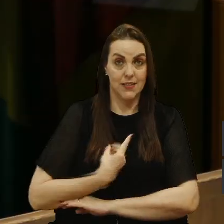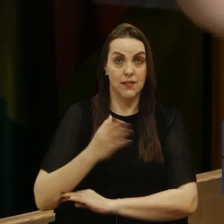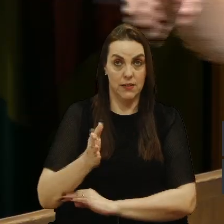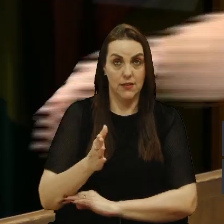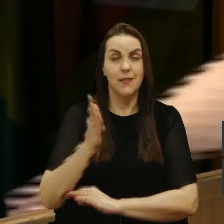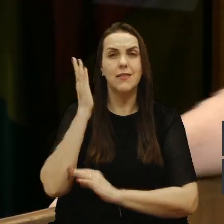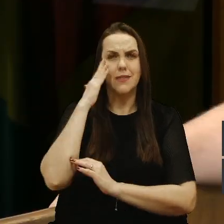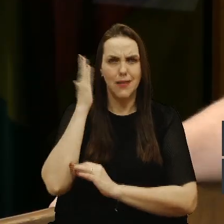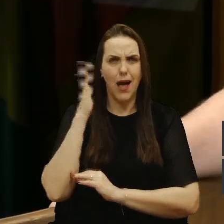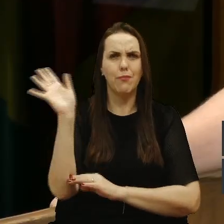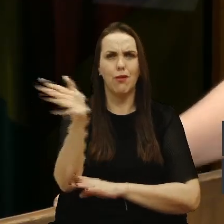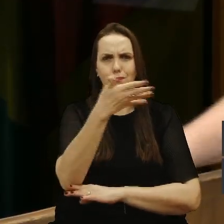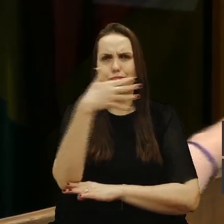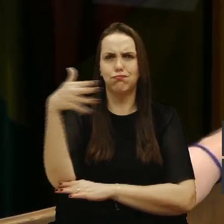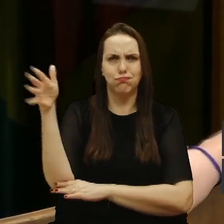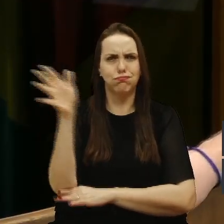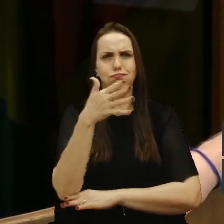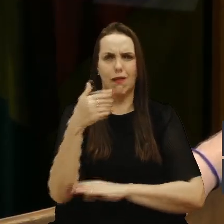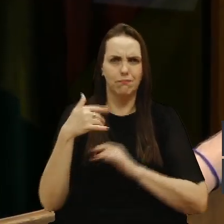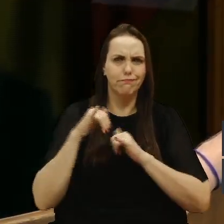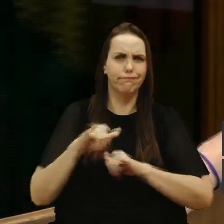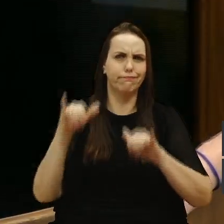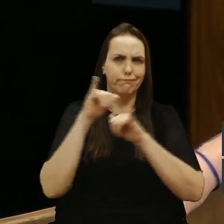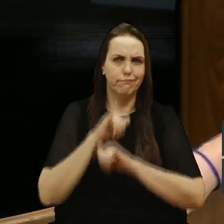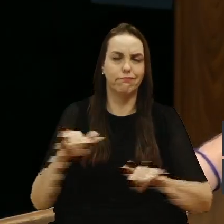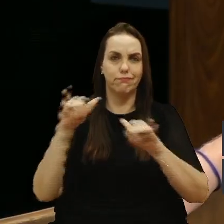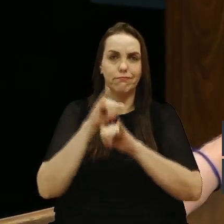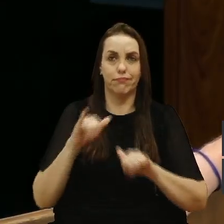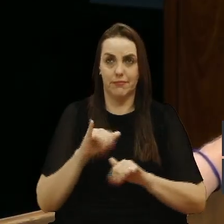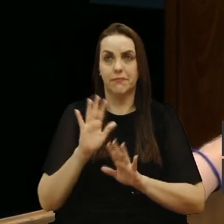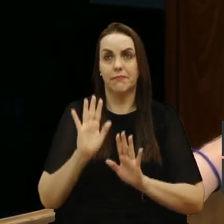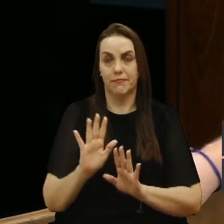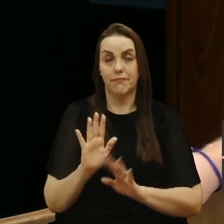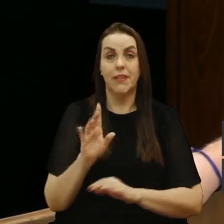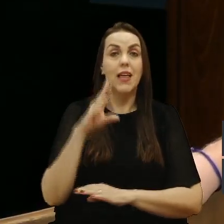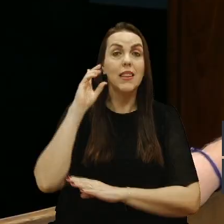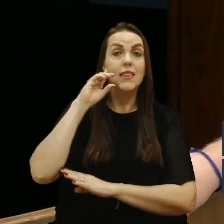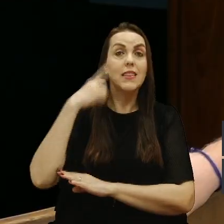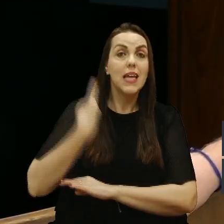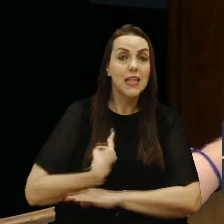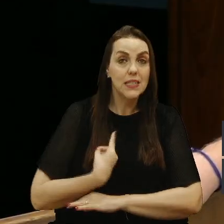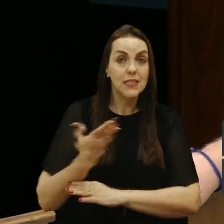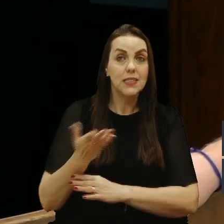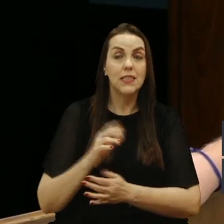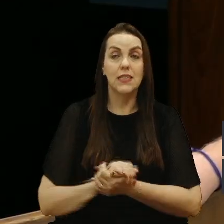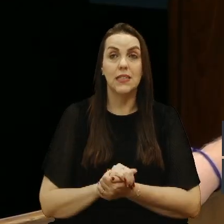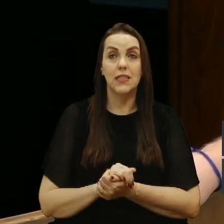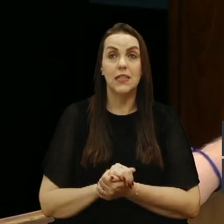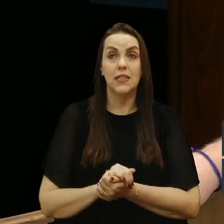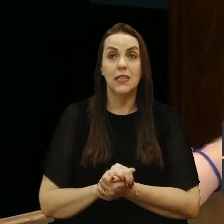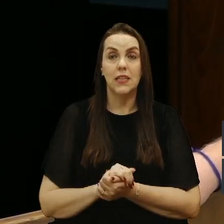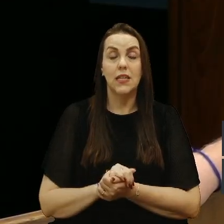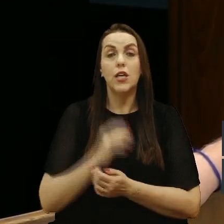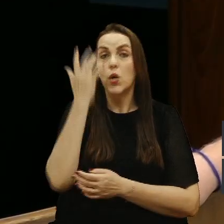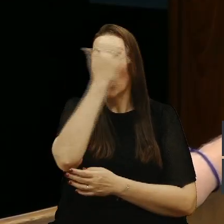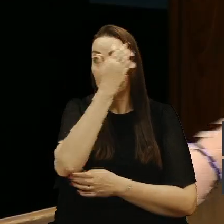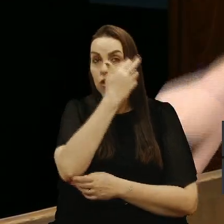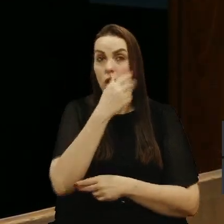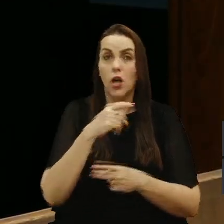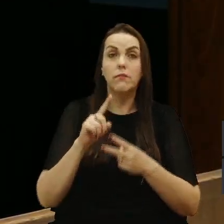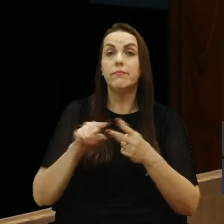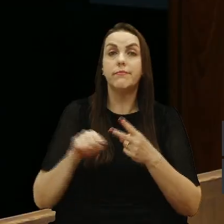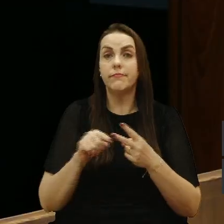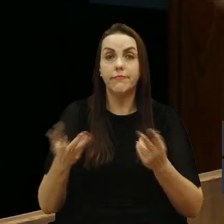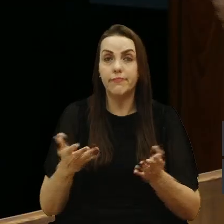saí embandeirado aí. E vamos combinar, vereador Sandro Fantinel, que se fosse a Denise e o Adiló para o segundo turno,